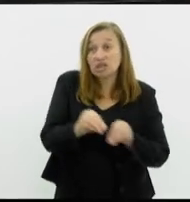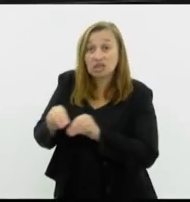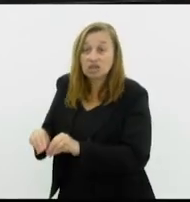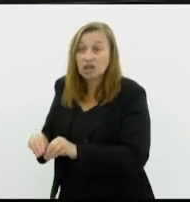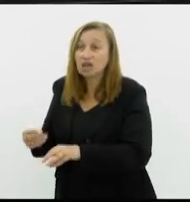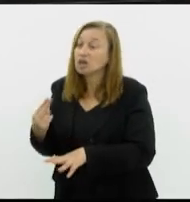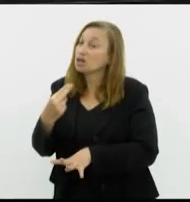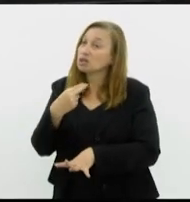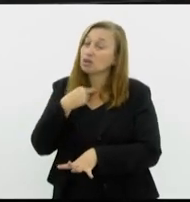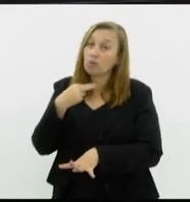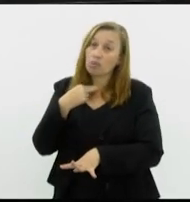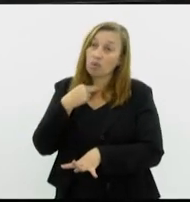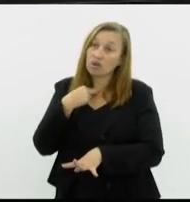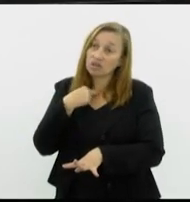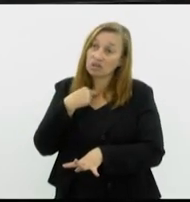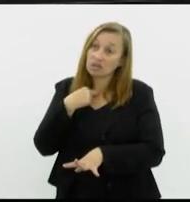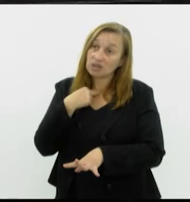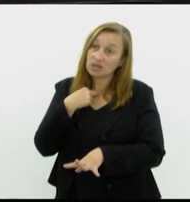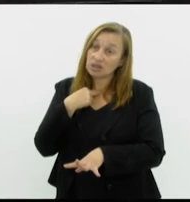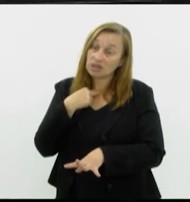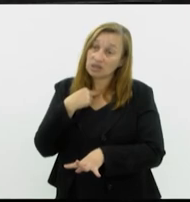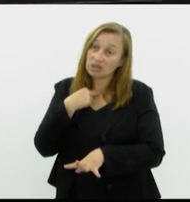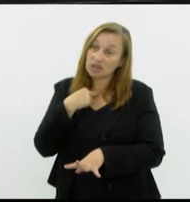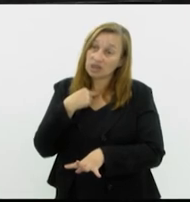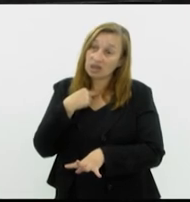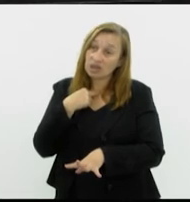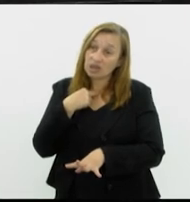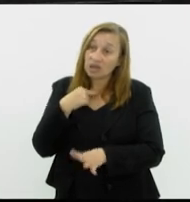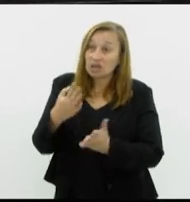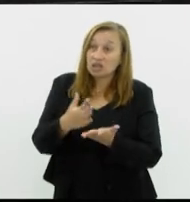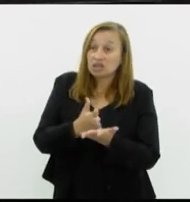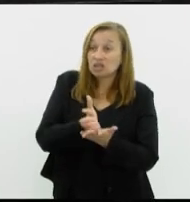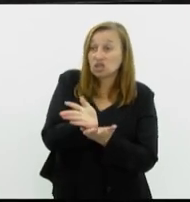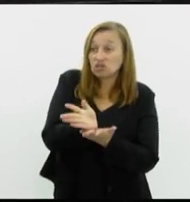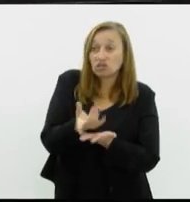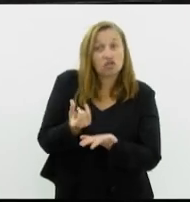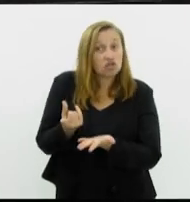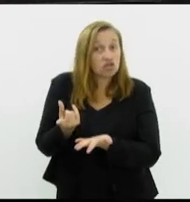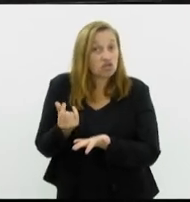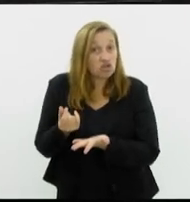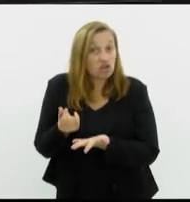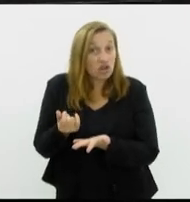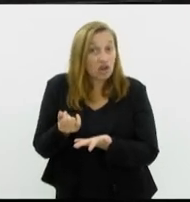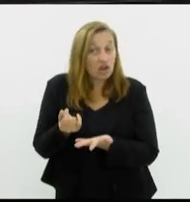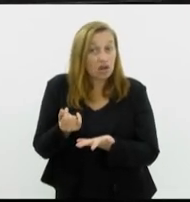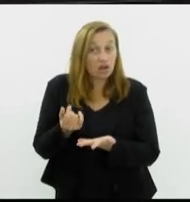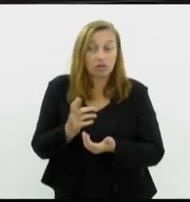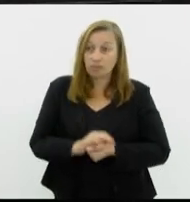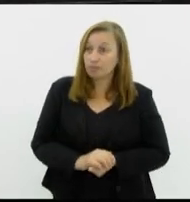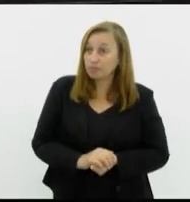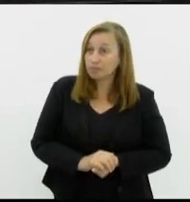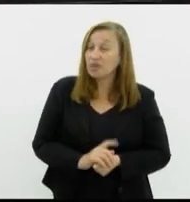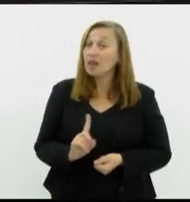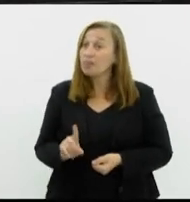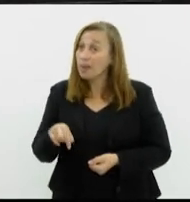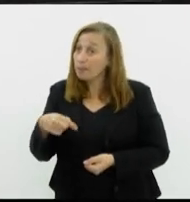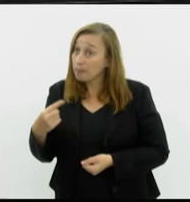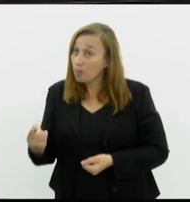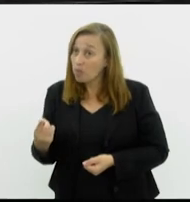haver duplicidade de contabilidade. Então, isso é uma coisa que tem que ficar